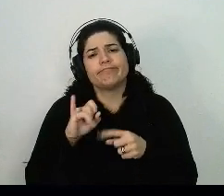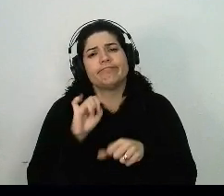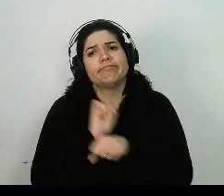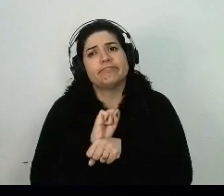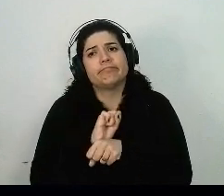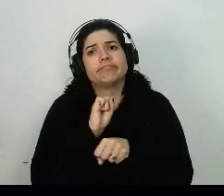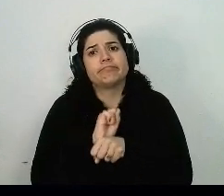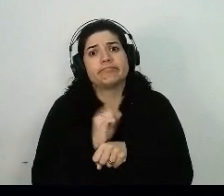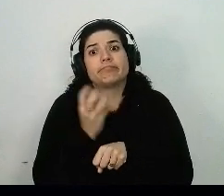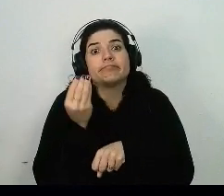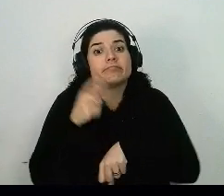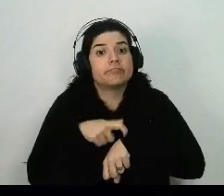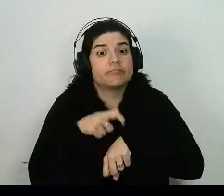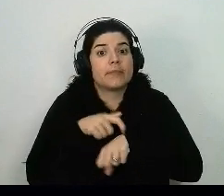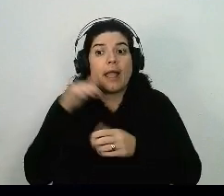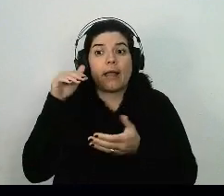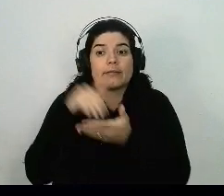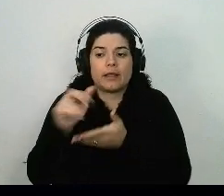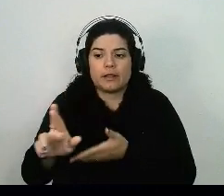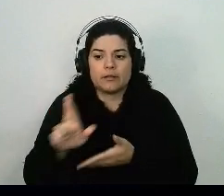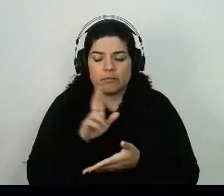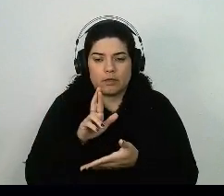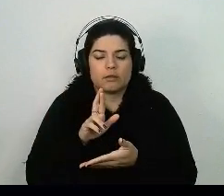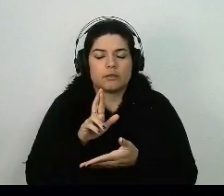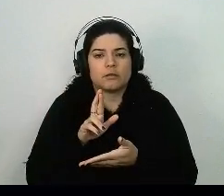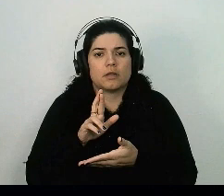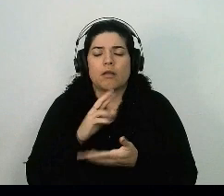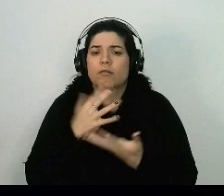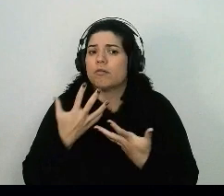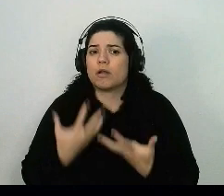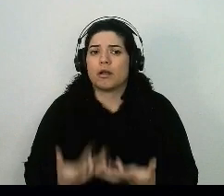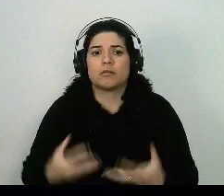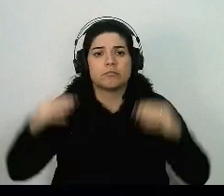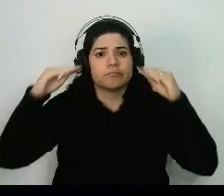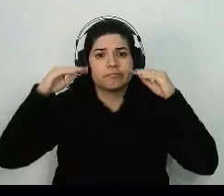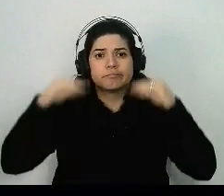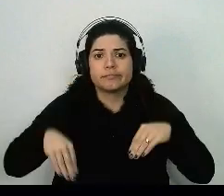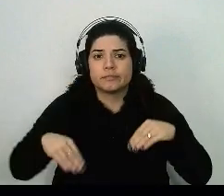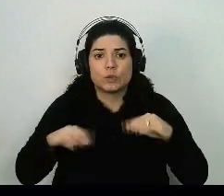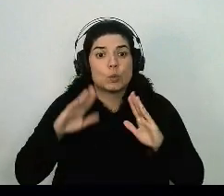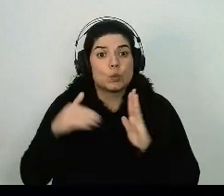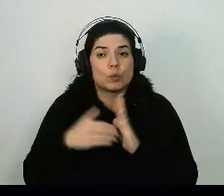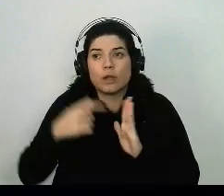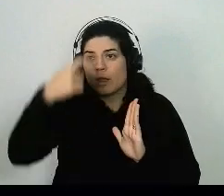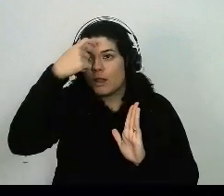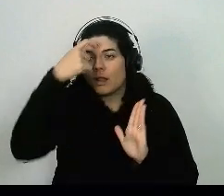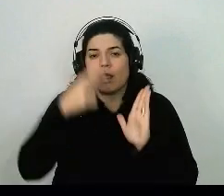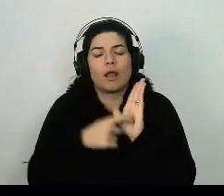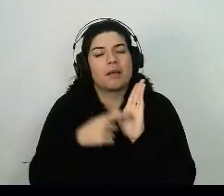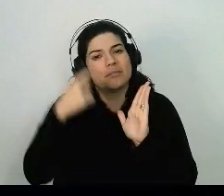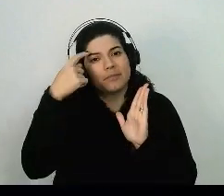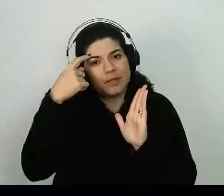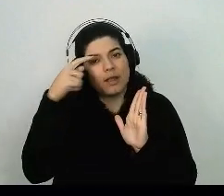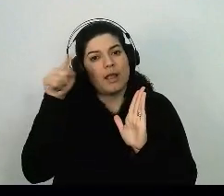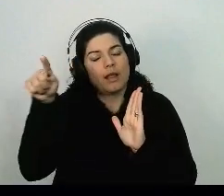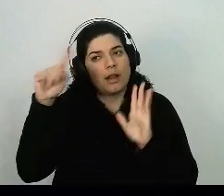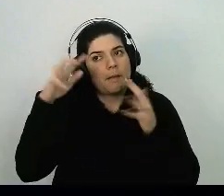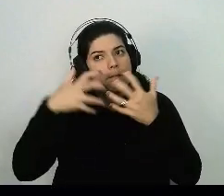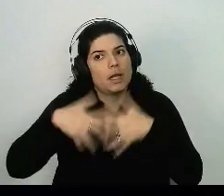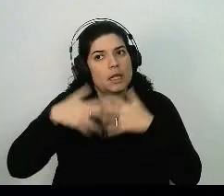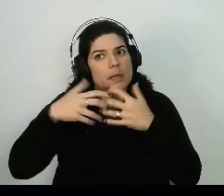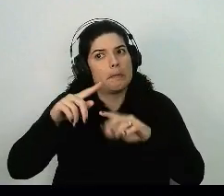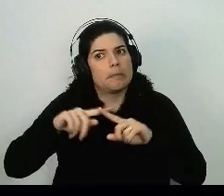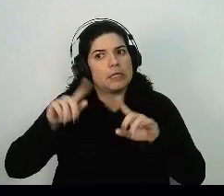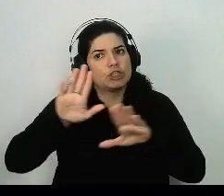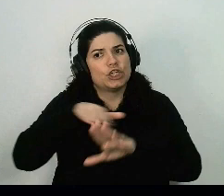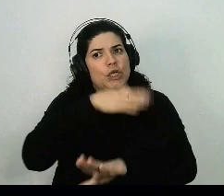que a ferramenta me retorne resultado, eu canso. Toda aquela magia da IA, nossa, ela pensa por causa de mim. Ela pensa, mas ela leva um dia inteiro para tomar uma